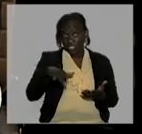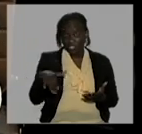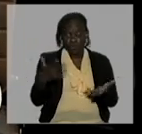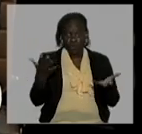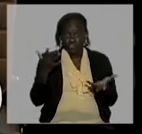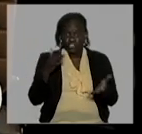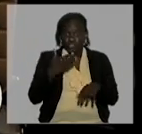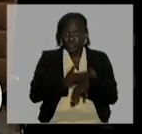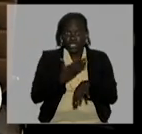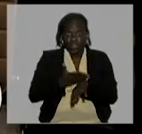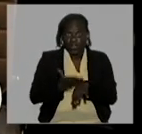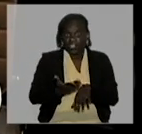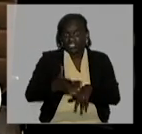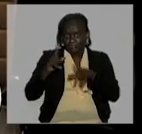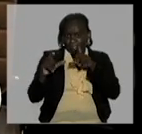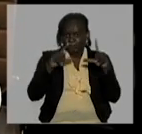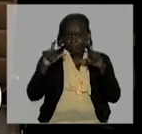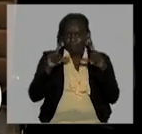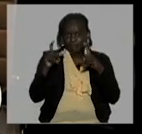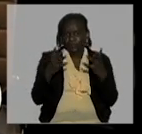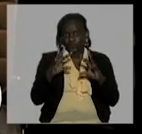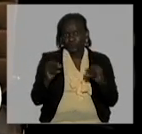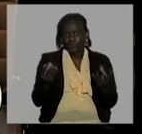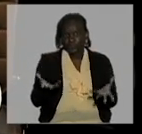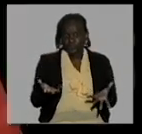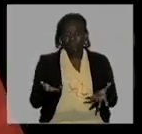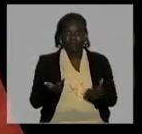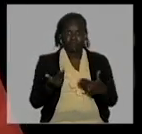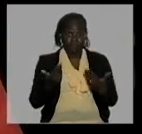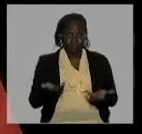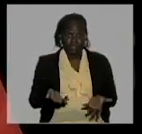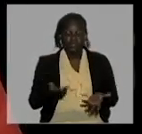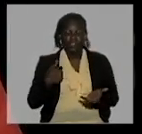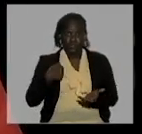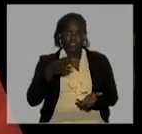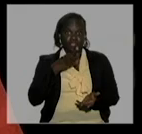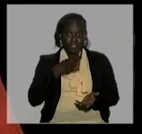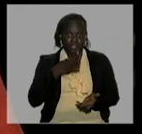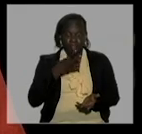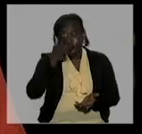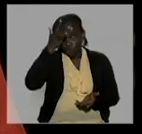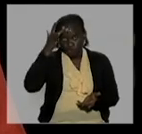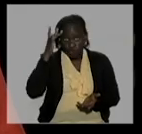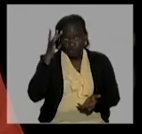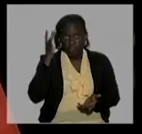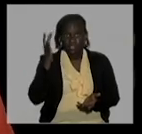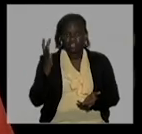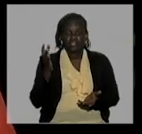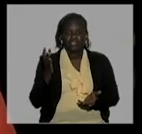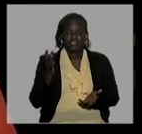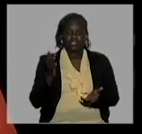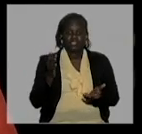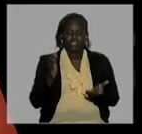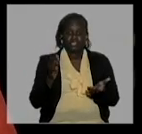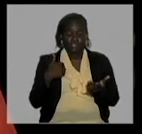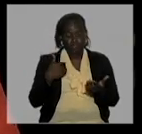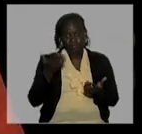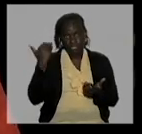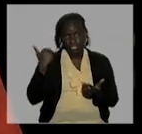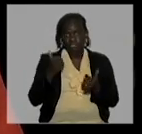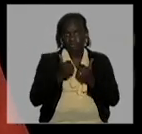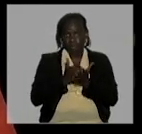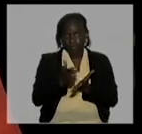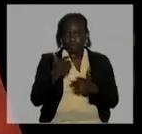né? E hoje a gente registra o tempo todo tudo, né? Pois eu conheci pessoas, né? Quando